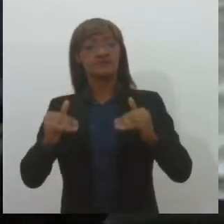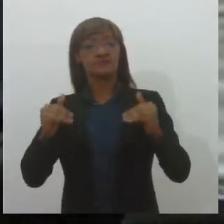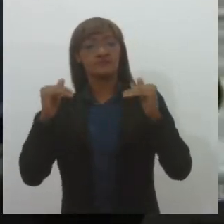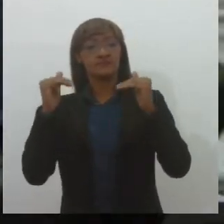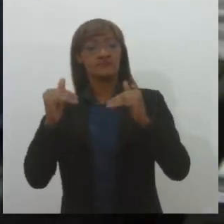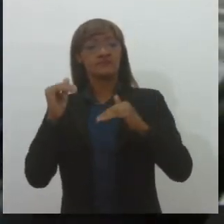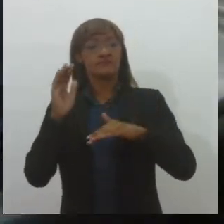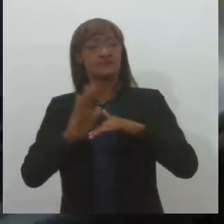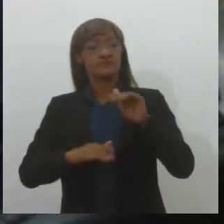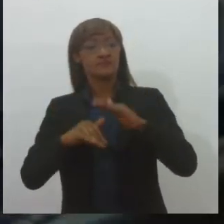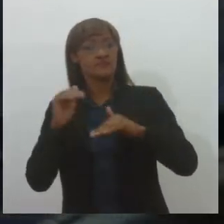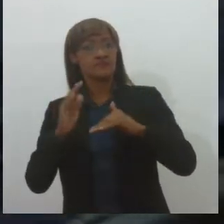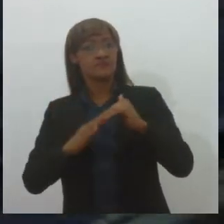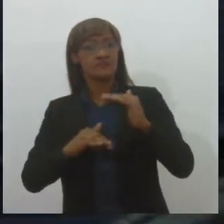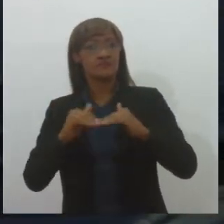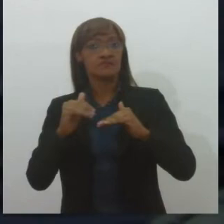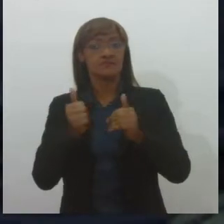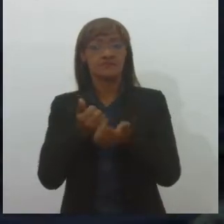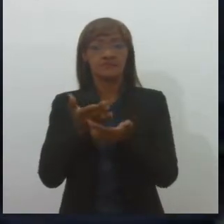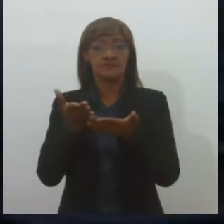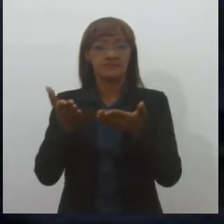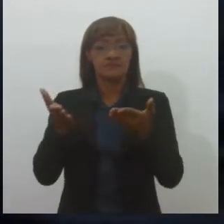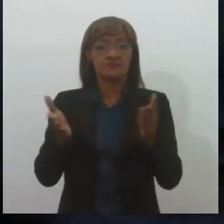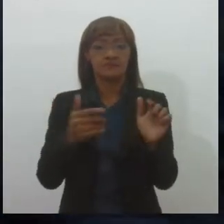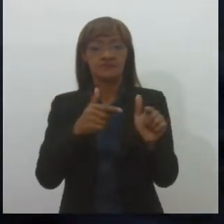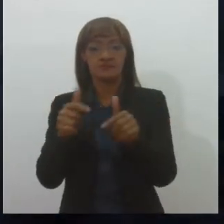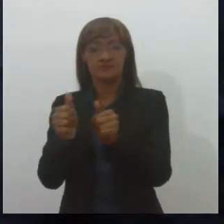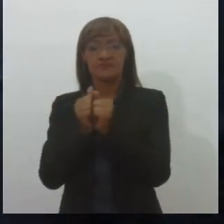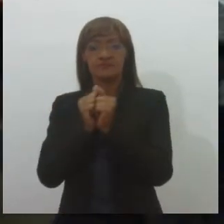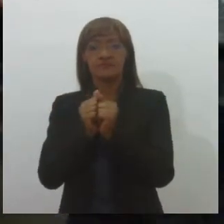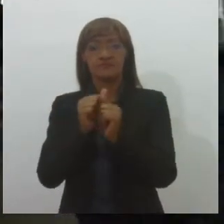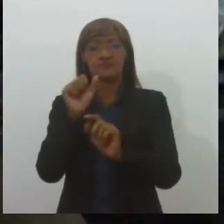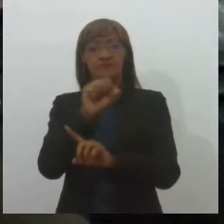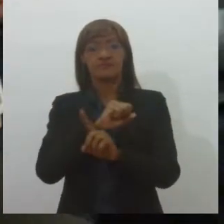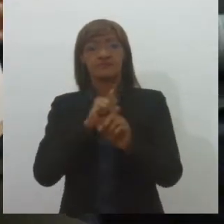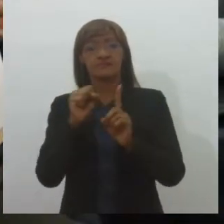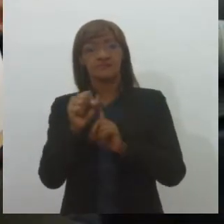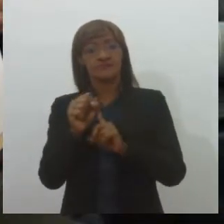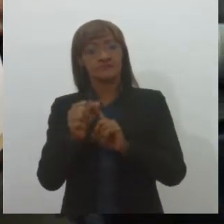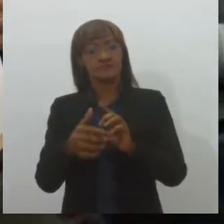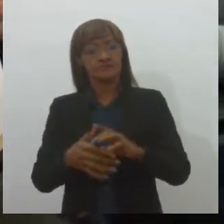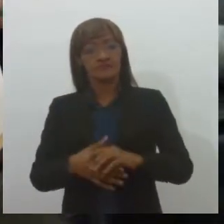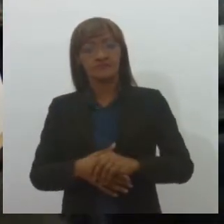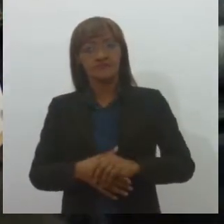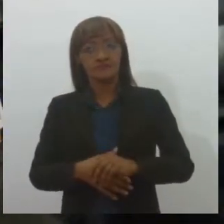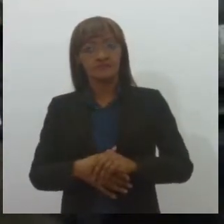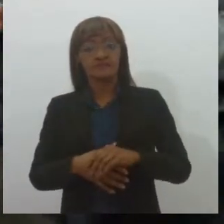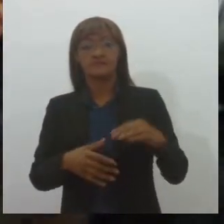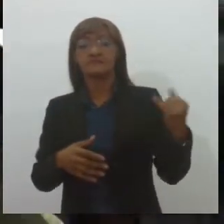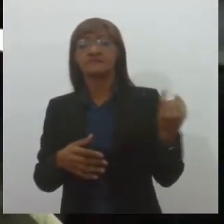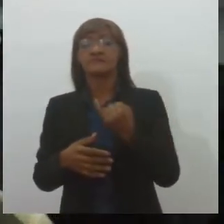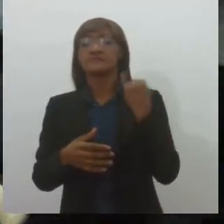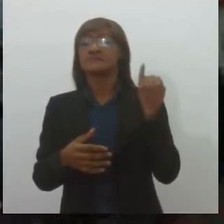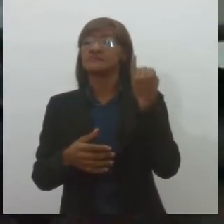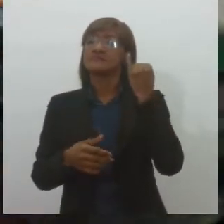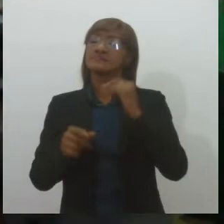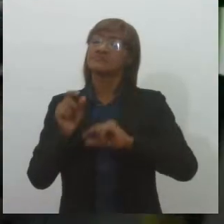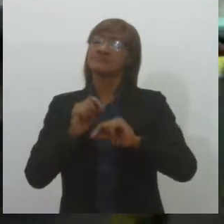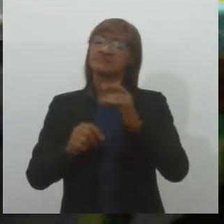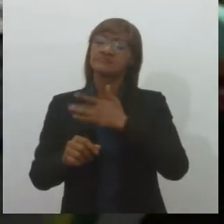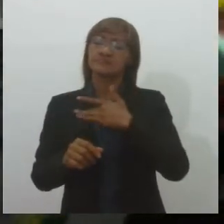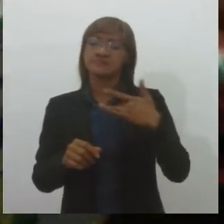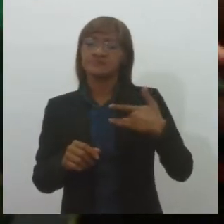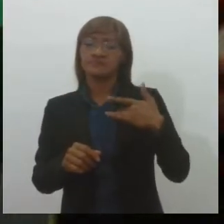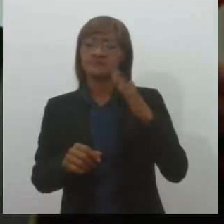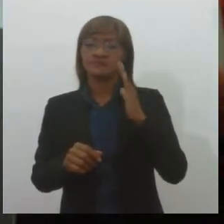categoria do desempenho de suas funções junto à sociedade sergipana importantes na promoção da saúde e